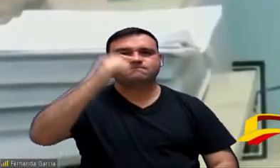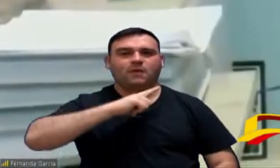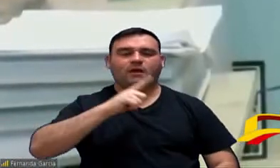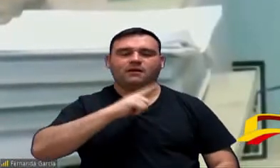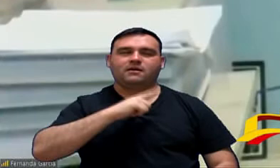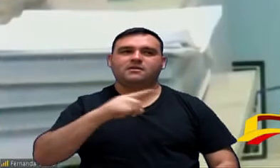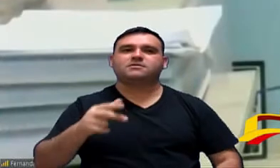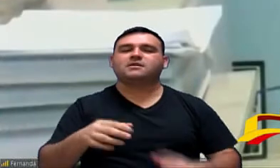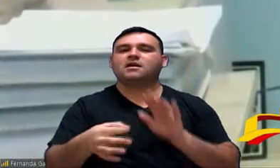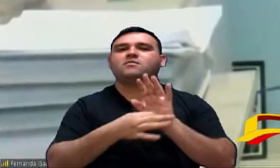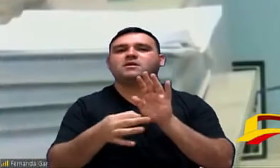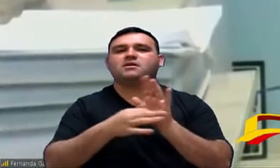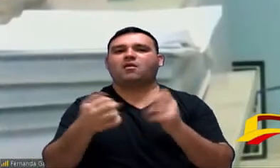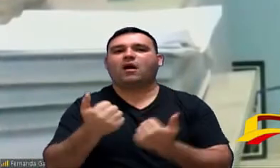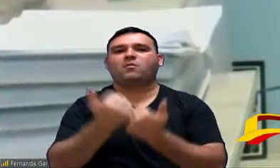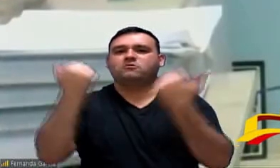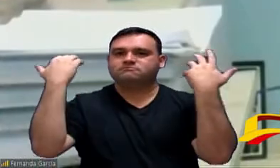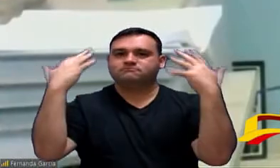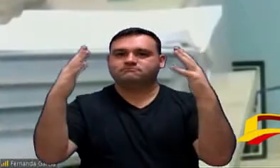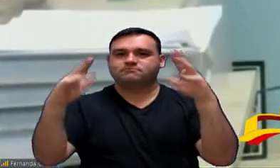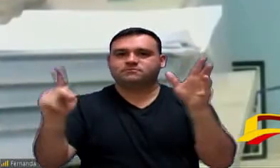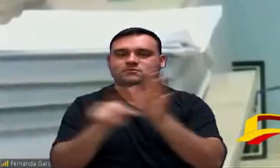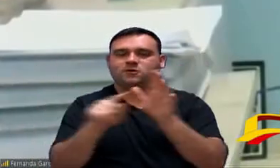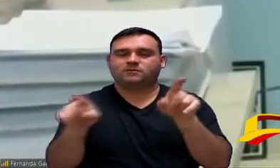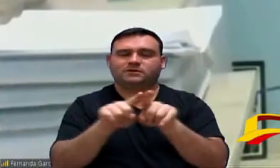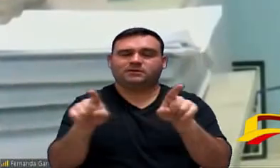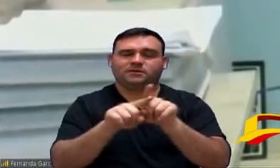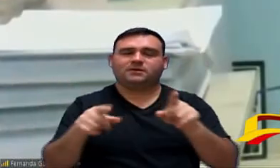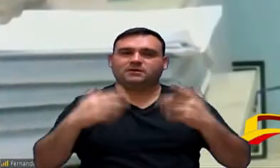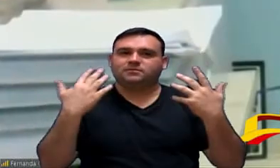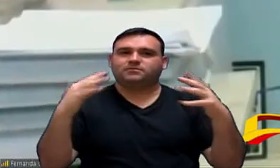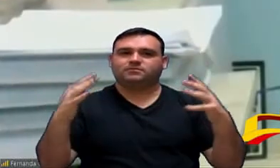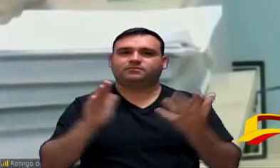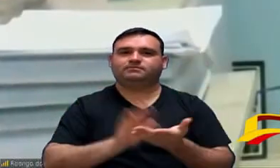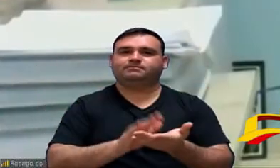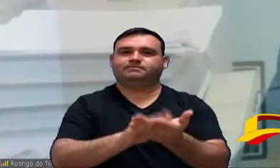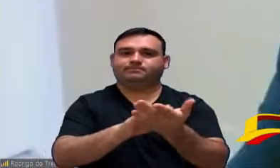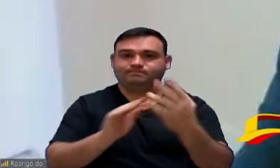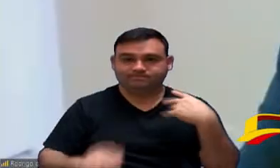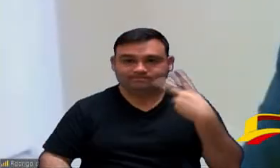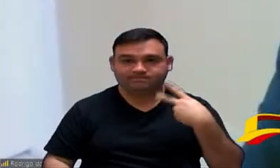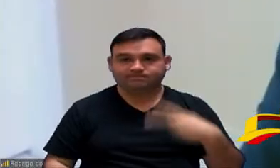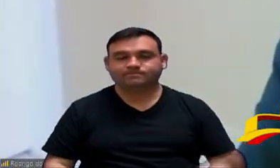essa moção de apoio aí, de aplauso. Obrigada, vereador.